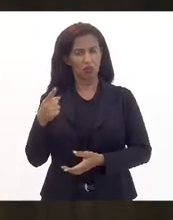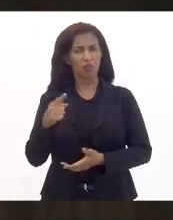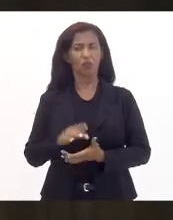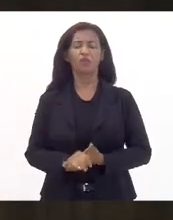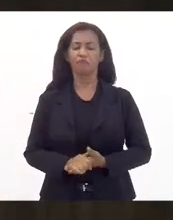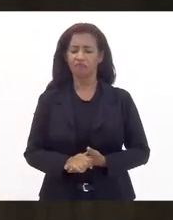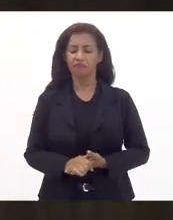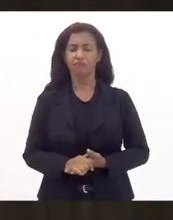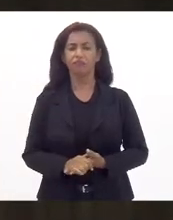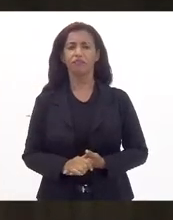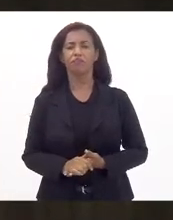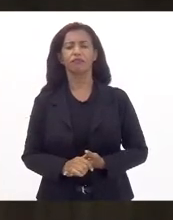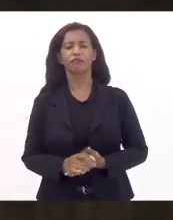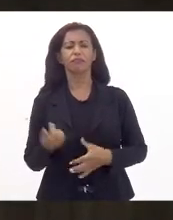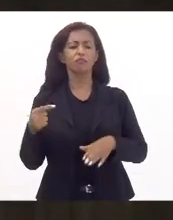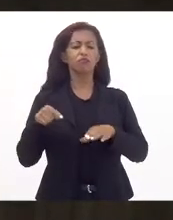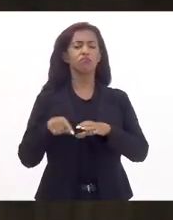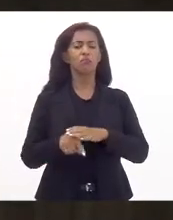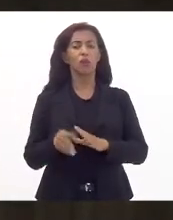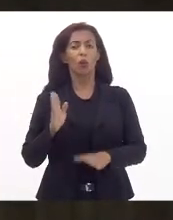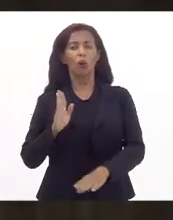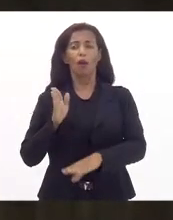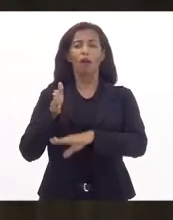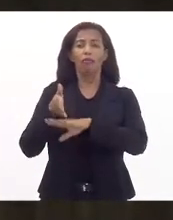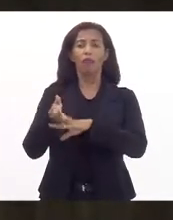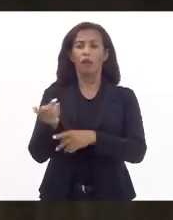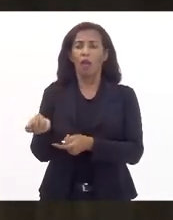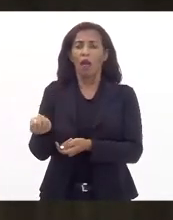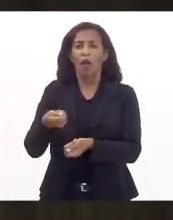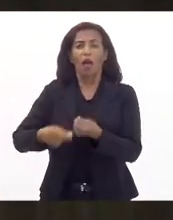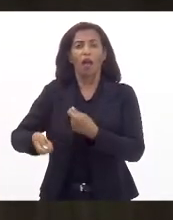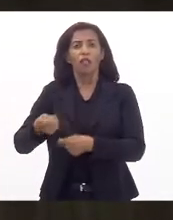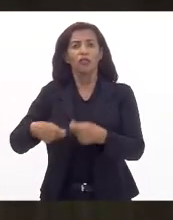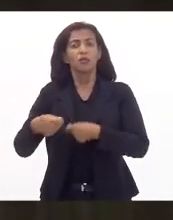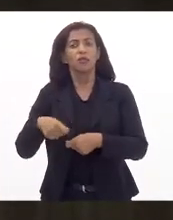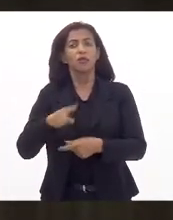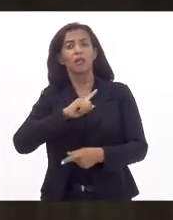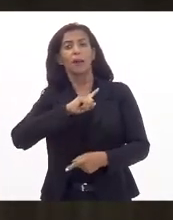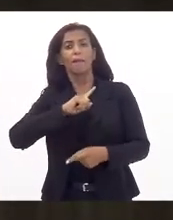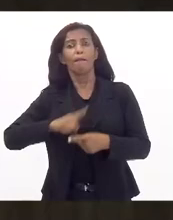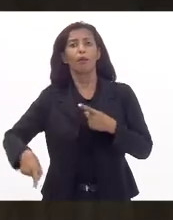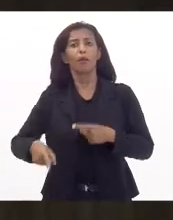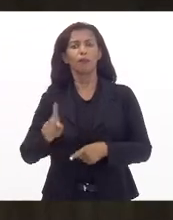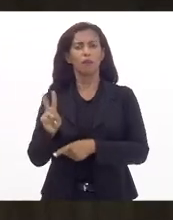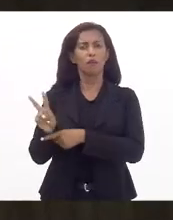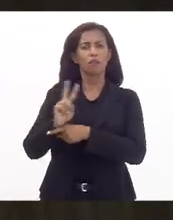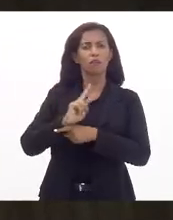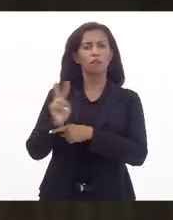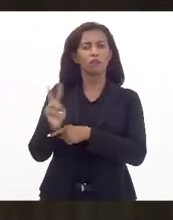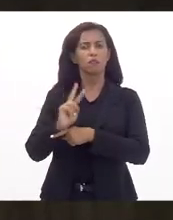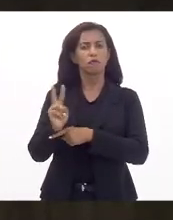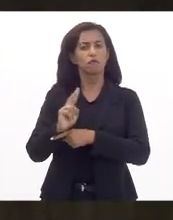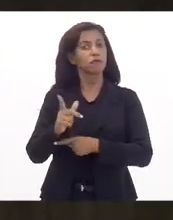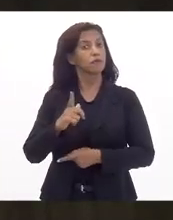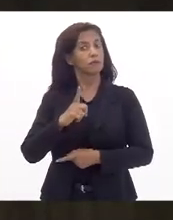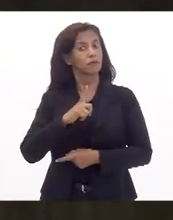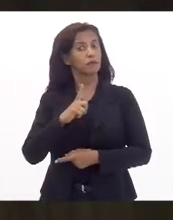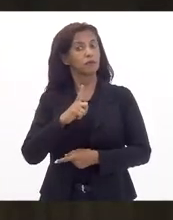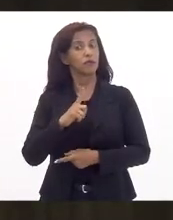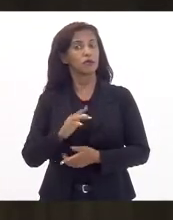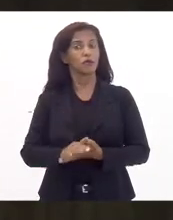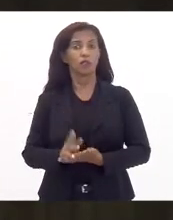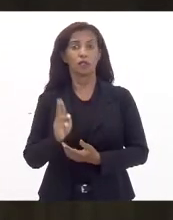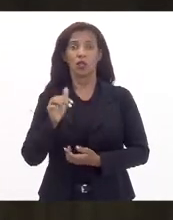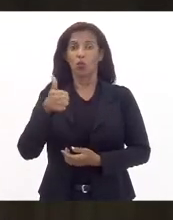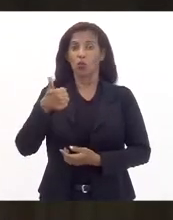fundo profundo Quando entrei na UPA administração que eu Proibir a minha fiscalização Tive que fazer